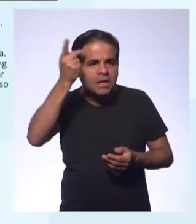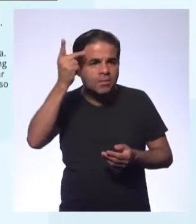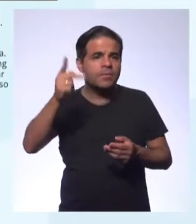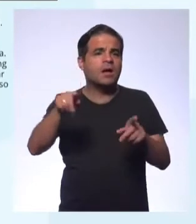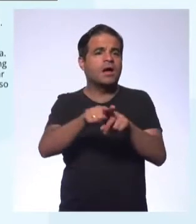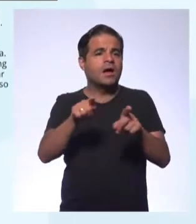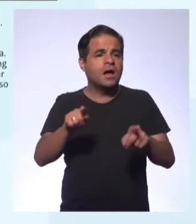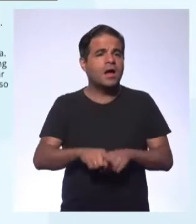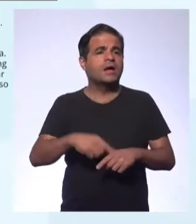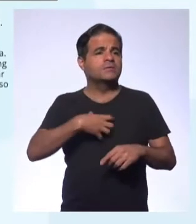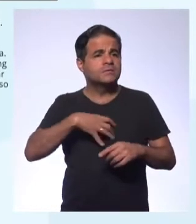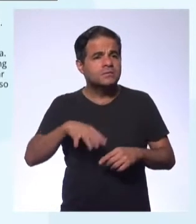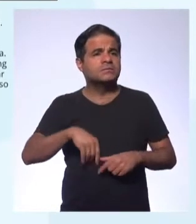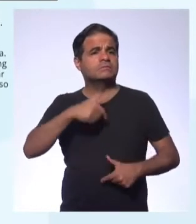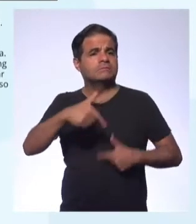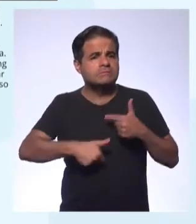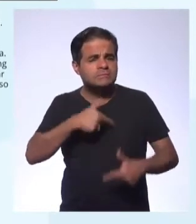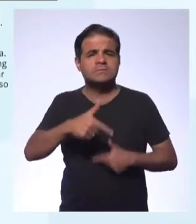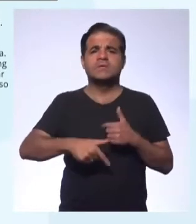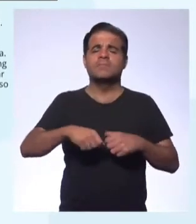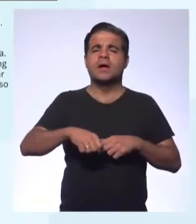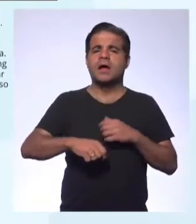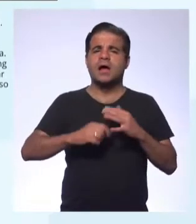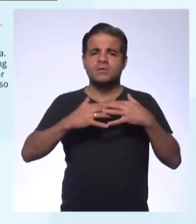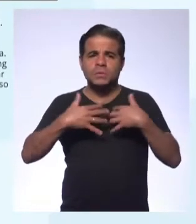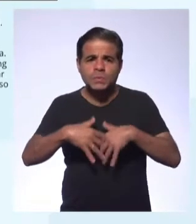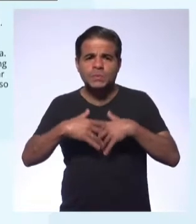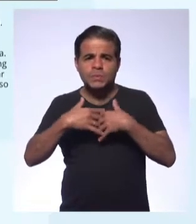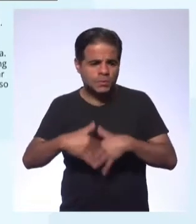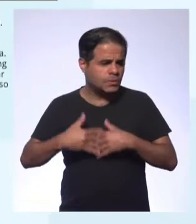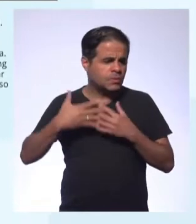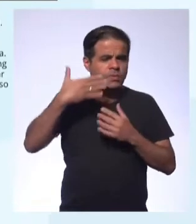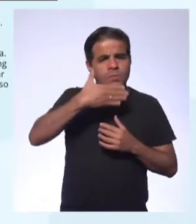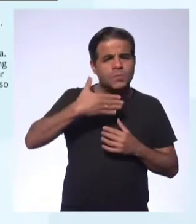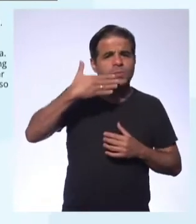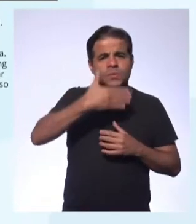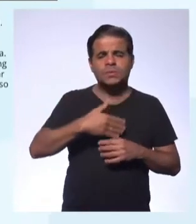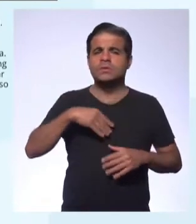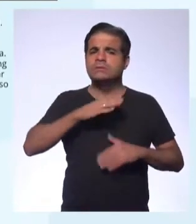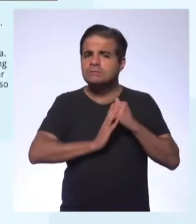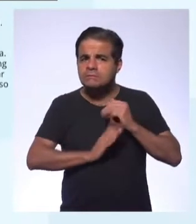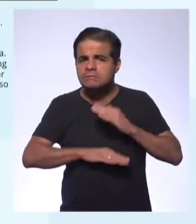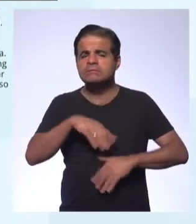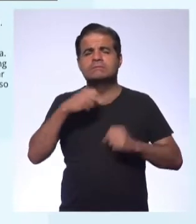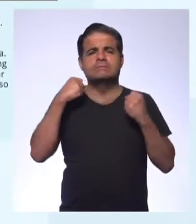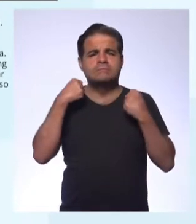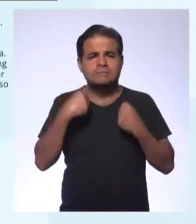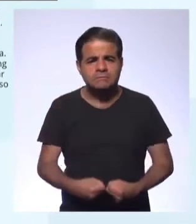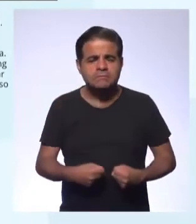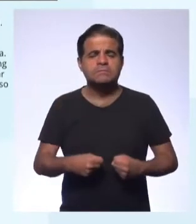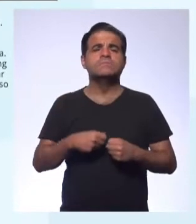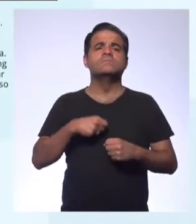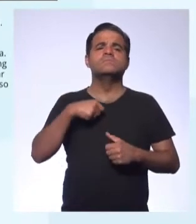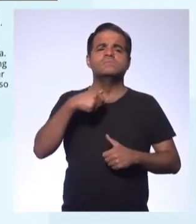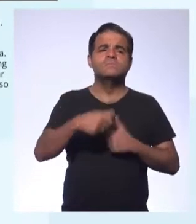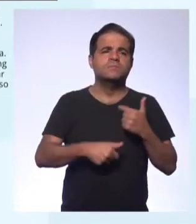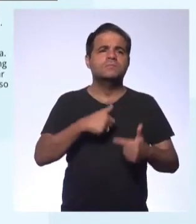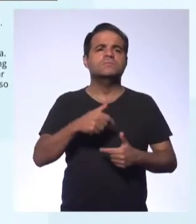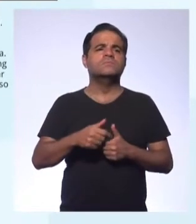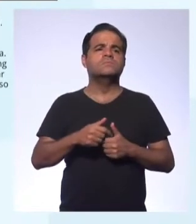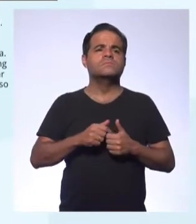fortes aí dos engenhos de açúcar. Eram regiões que demandavam mão de obra devido aos engenhos,